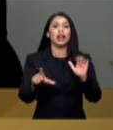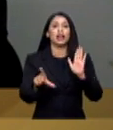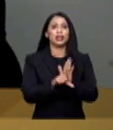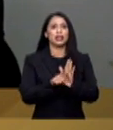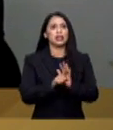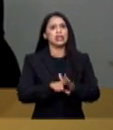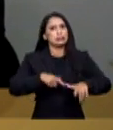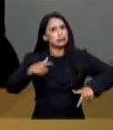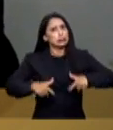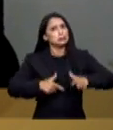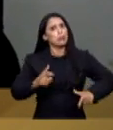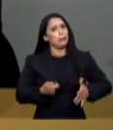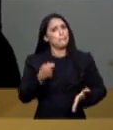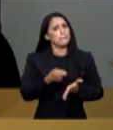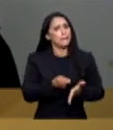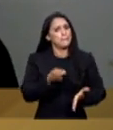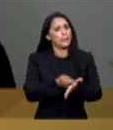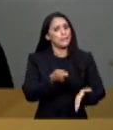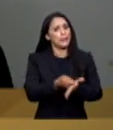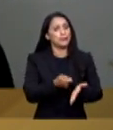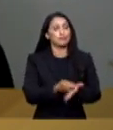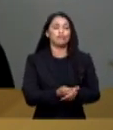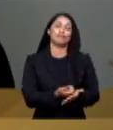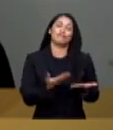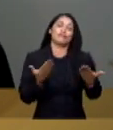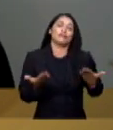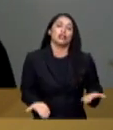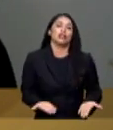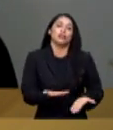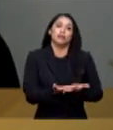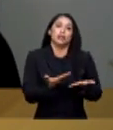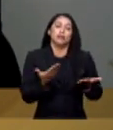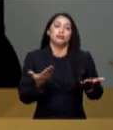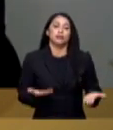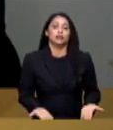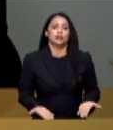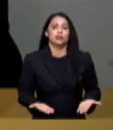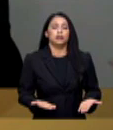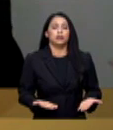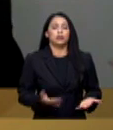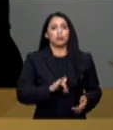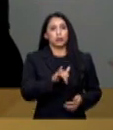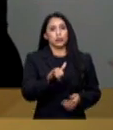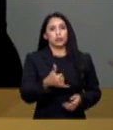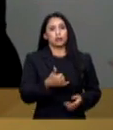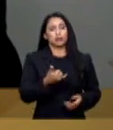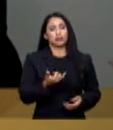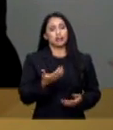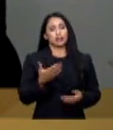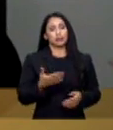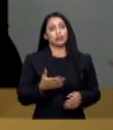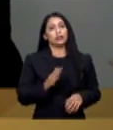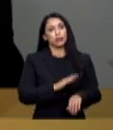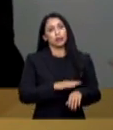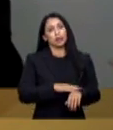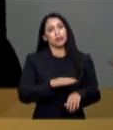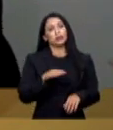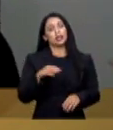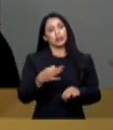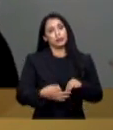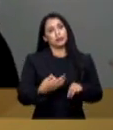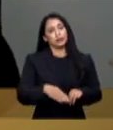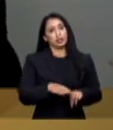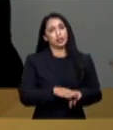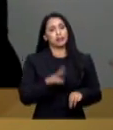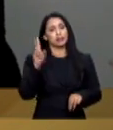muito afinco isso, e não teve a oportunidade de, sentado nessa cadeira, poder se pronunciar e ser lembrado por